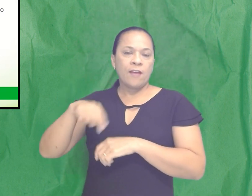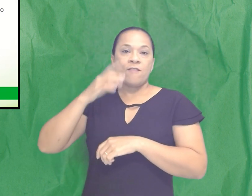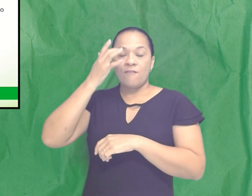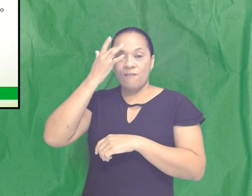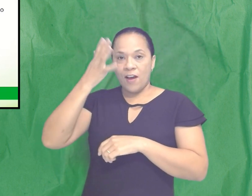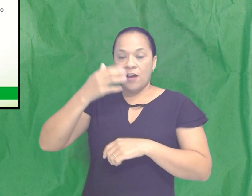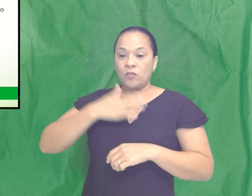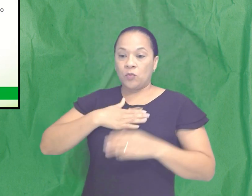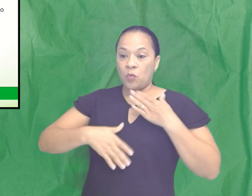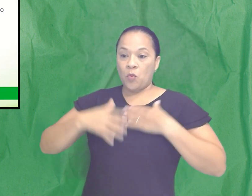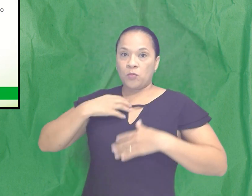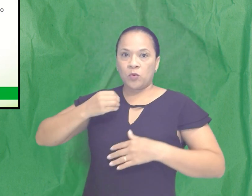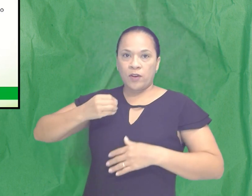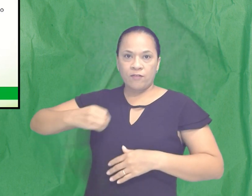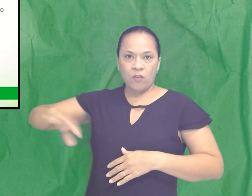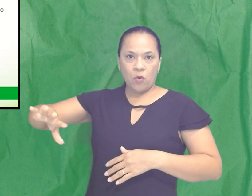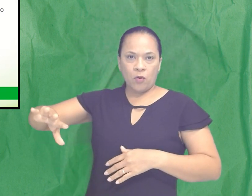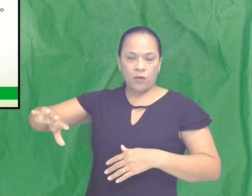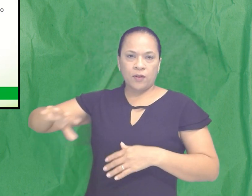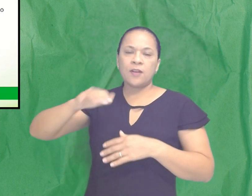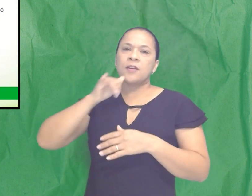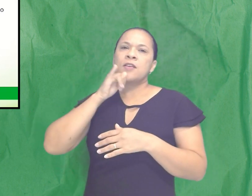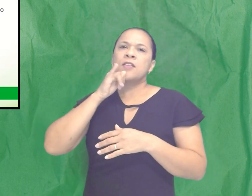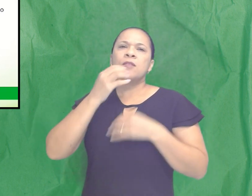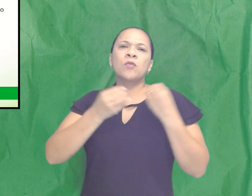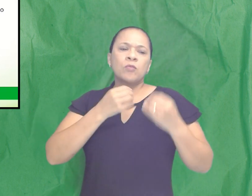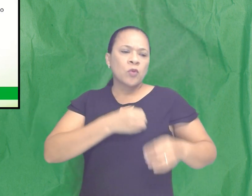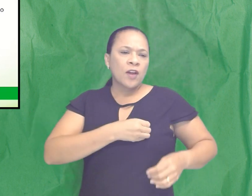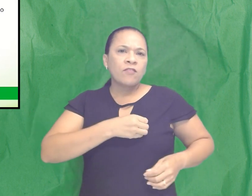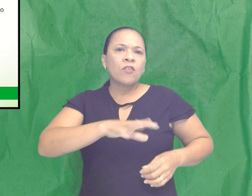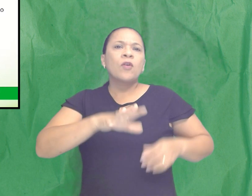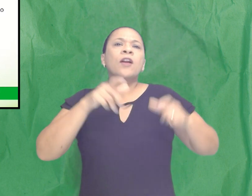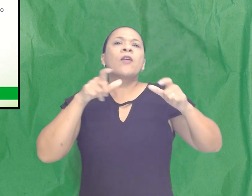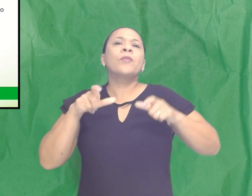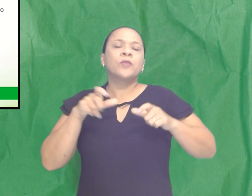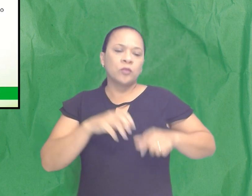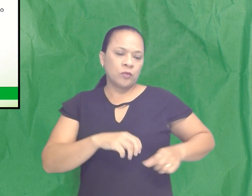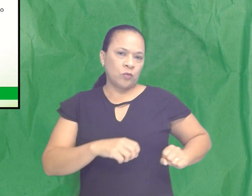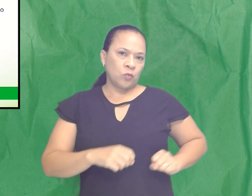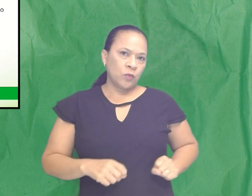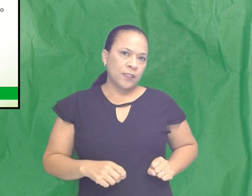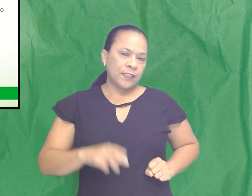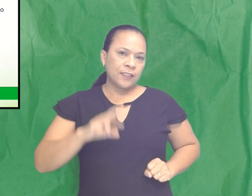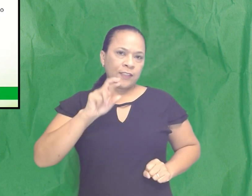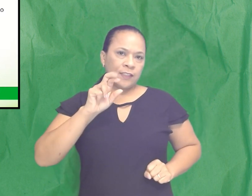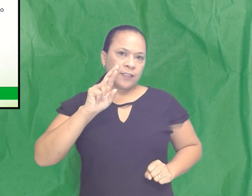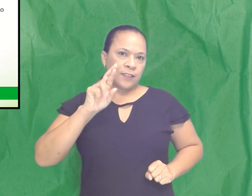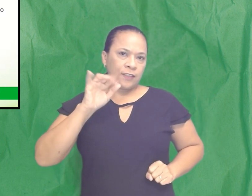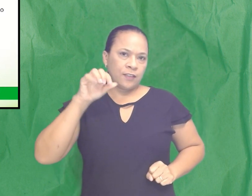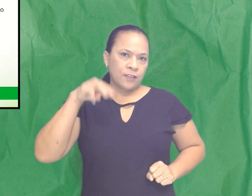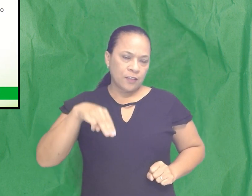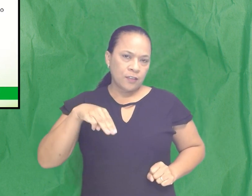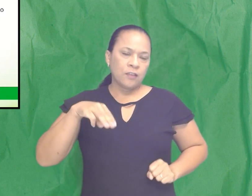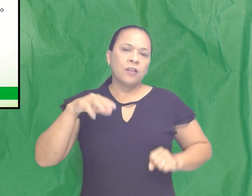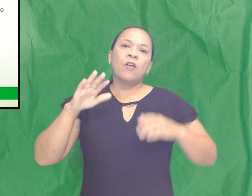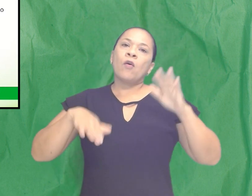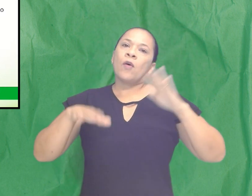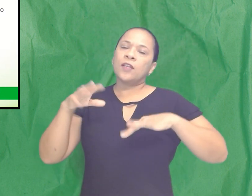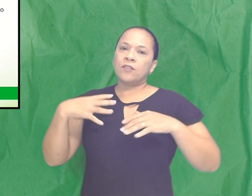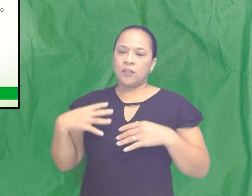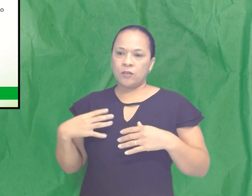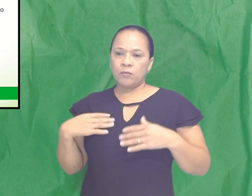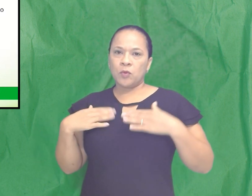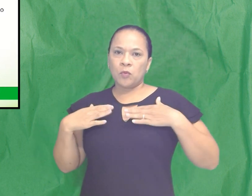sua excreção. A excreção ela é realizada nos rins, principalmente, mas também pode ser realizada em